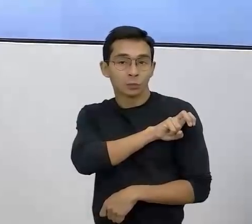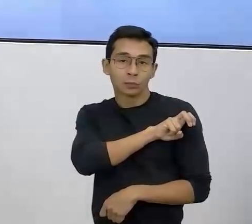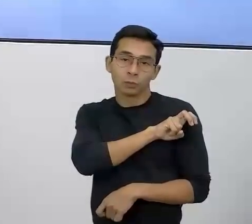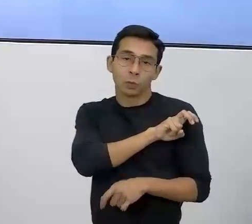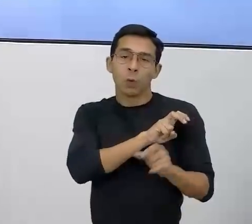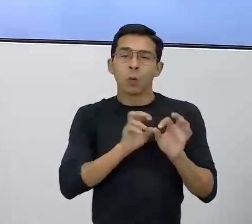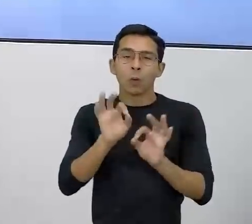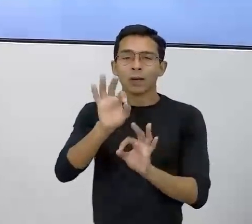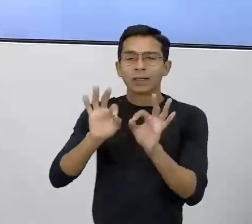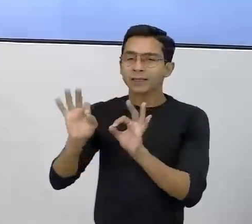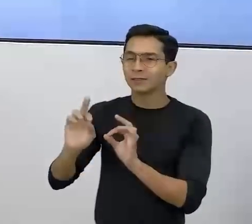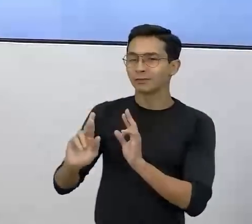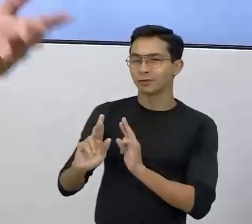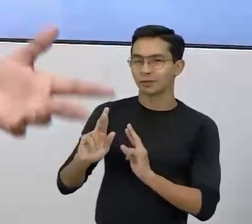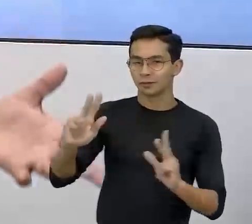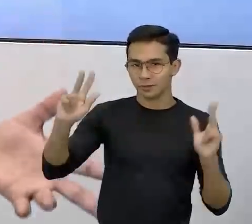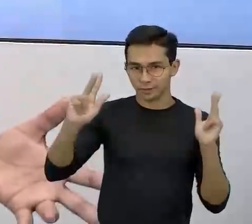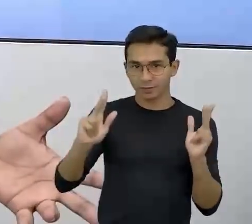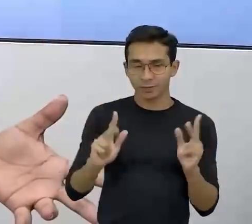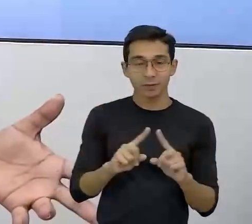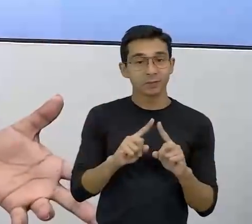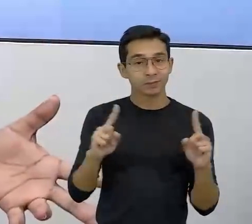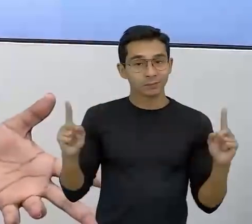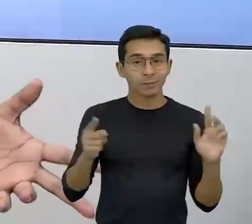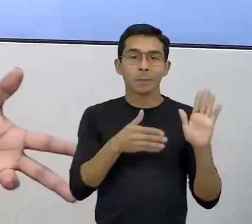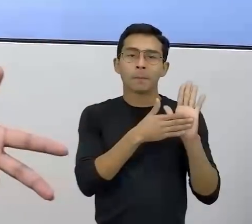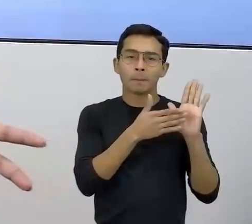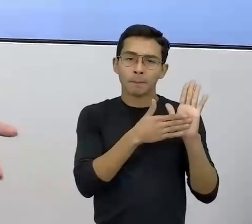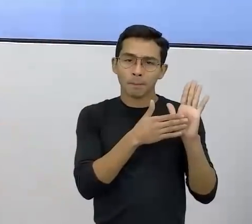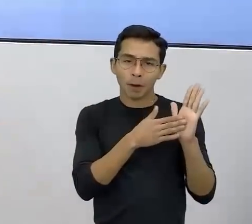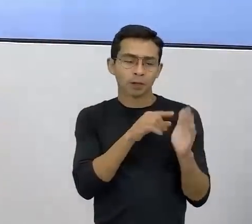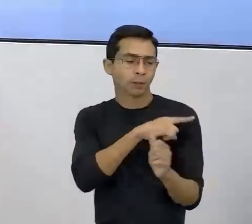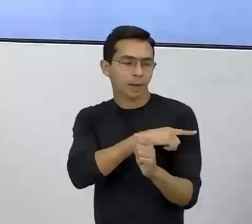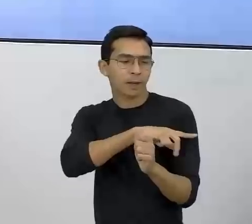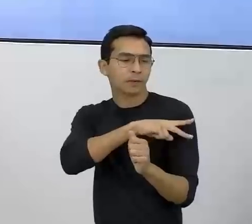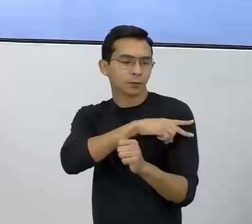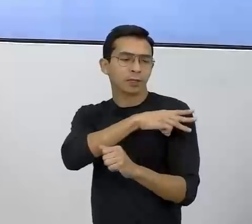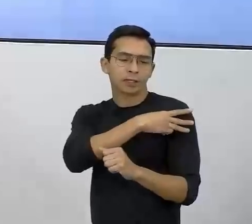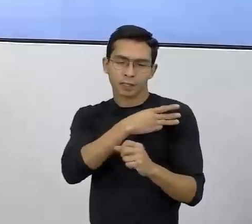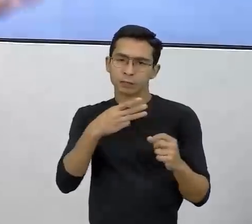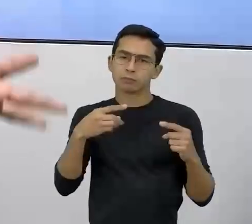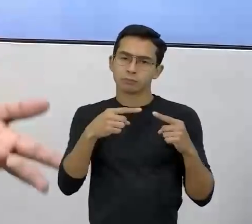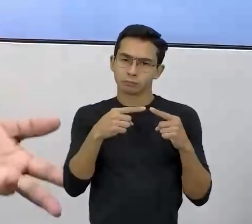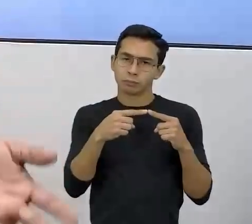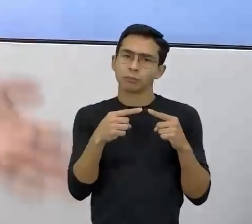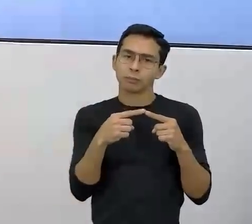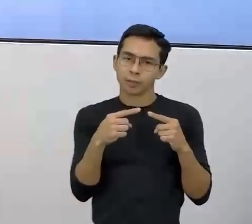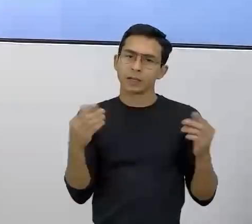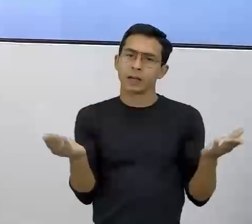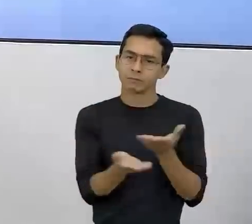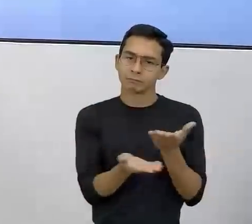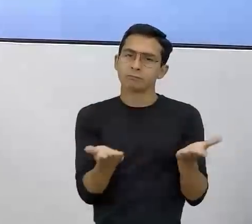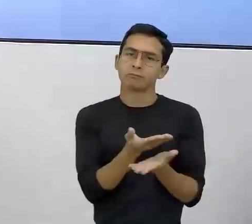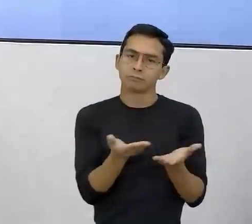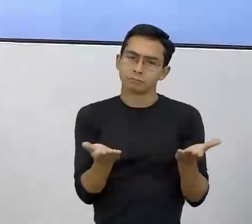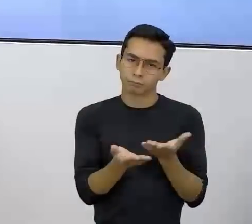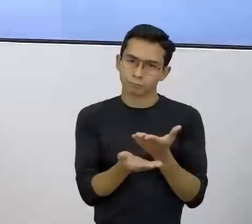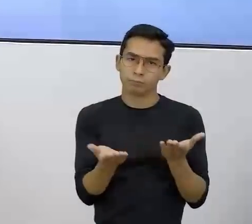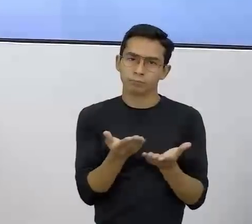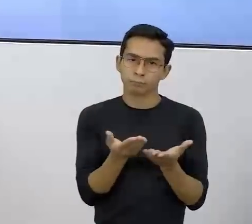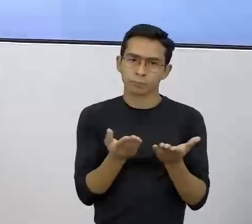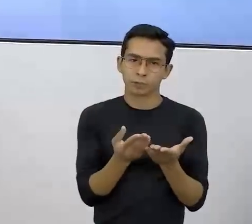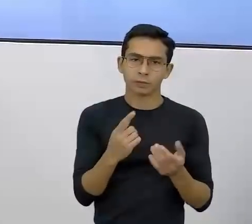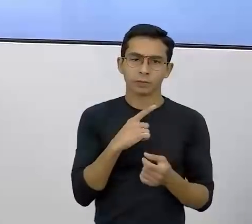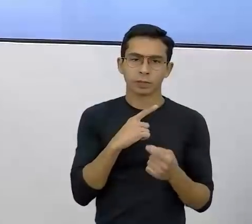organizadas de outra forma, mas também está articulado com a proposta do 1º, 2º e 3º. Então, às vezes começa de um, termina no outro, né?